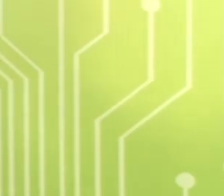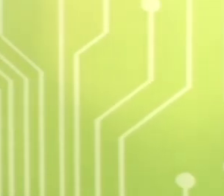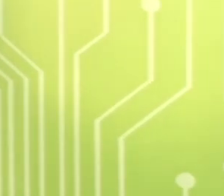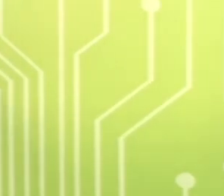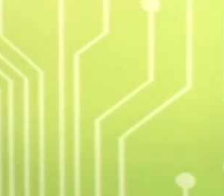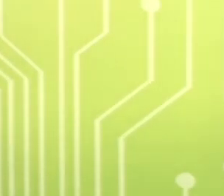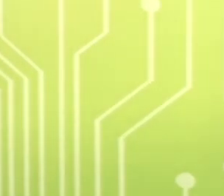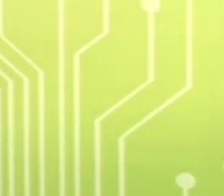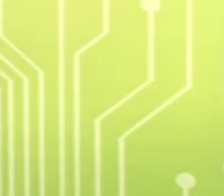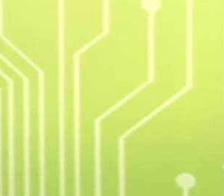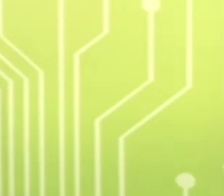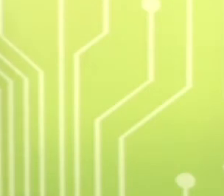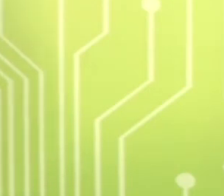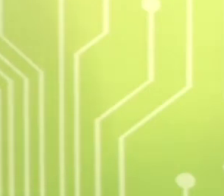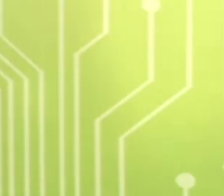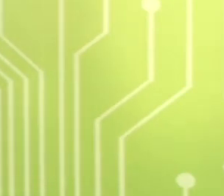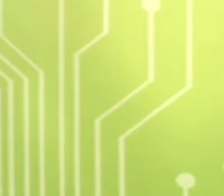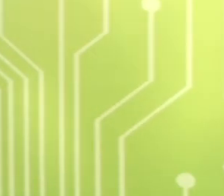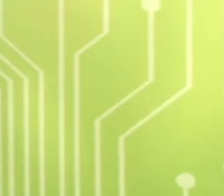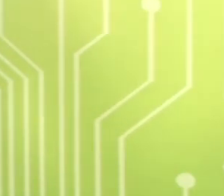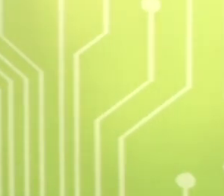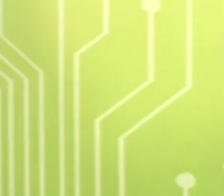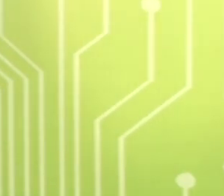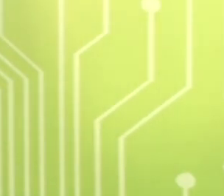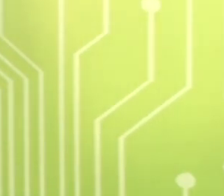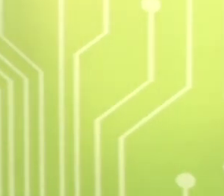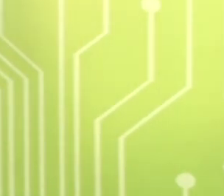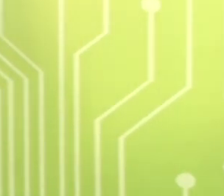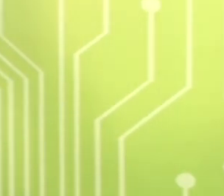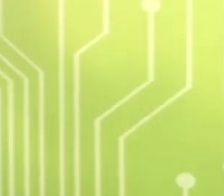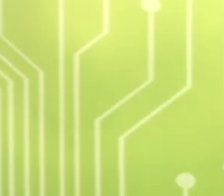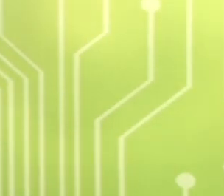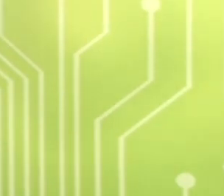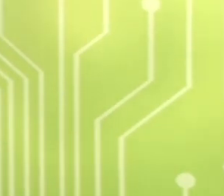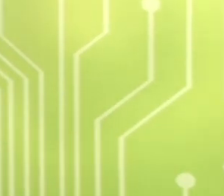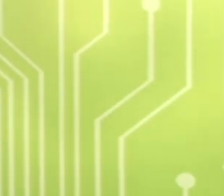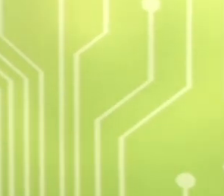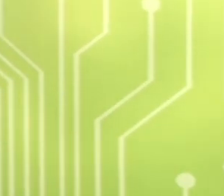se ver de novo novamente, né? Redundância, mas gente, é assim, o que acontece?